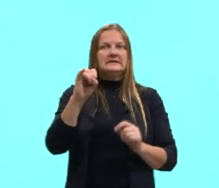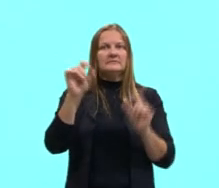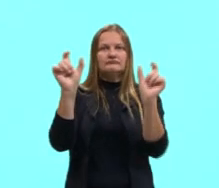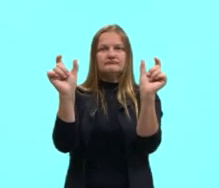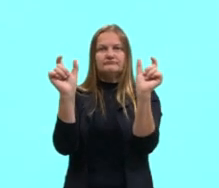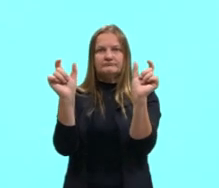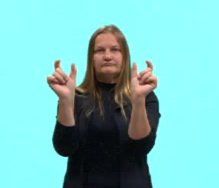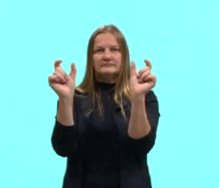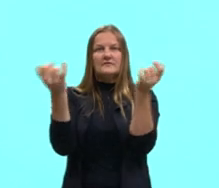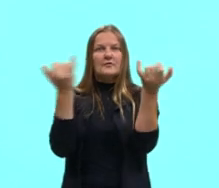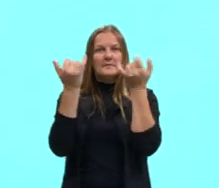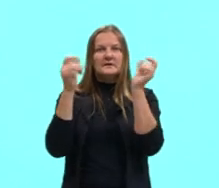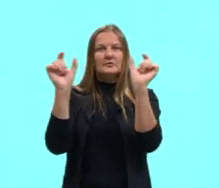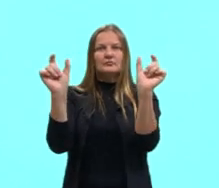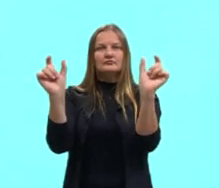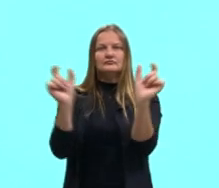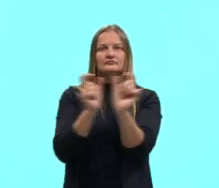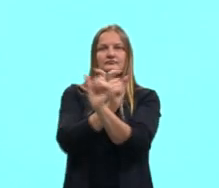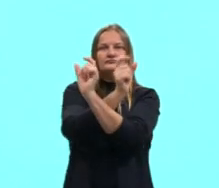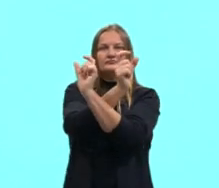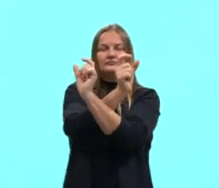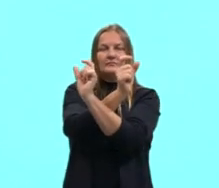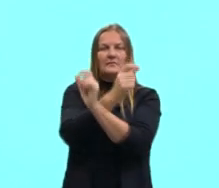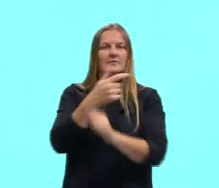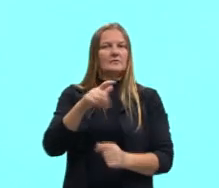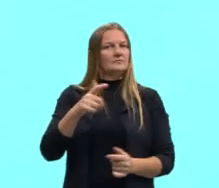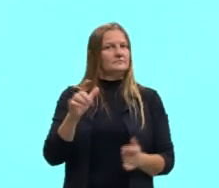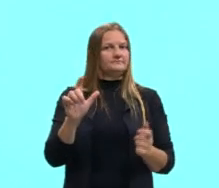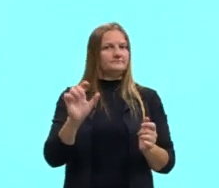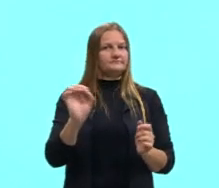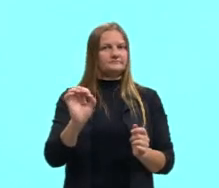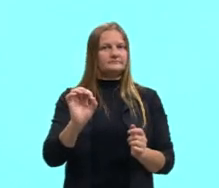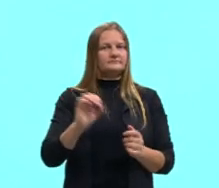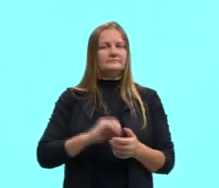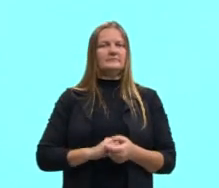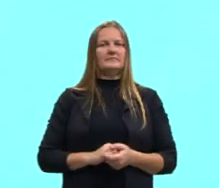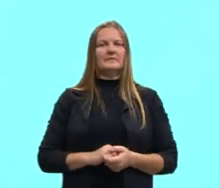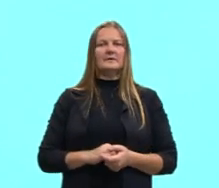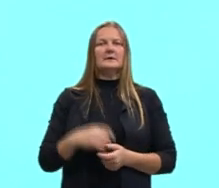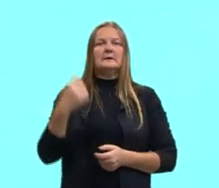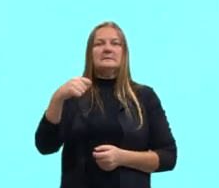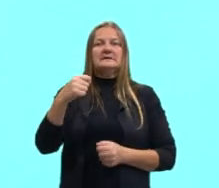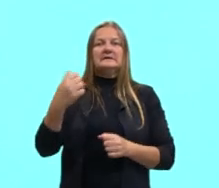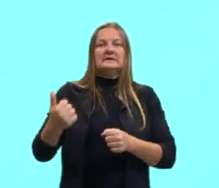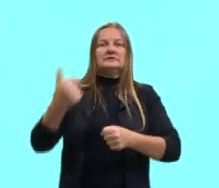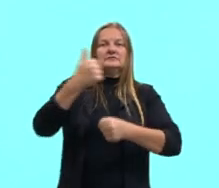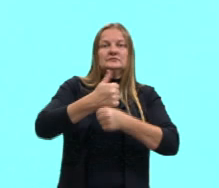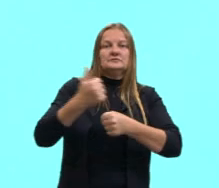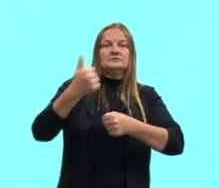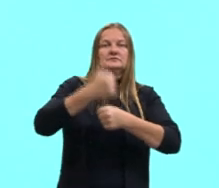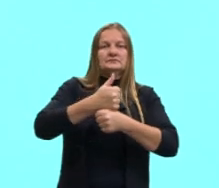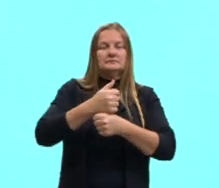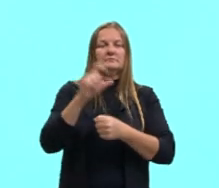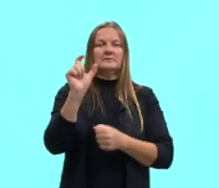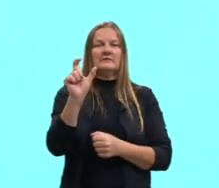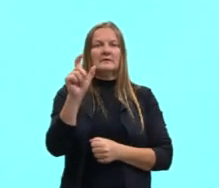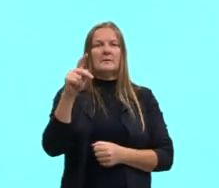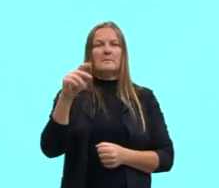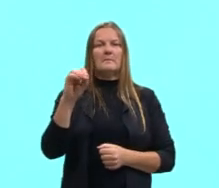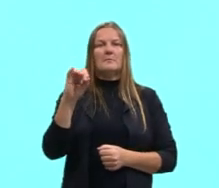a ordem das informações sem alterar o significado original da mensagem deve-se substituir o pois